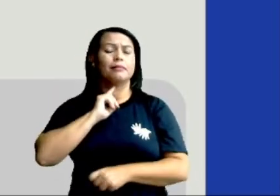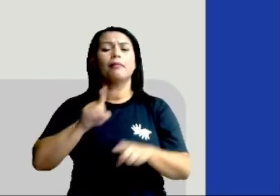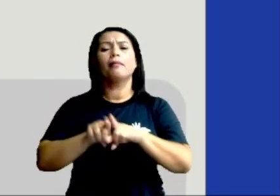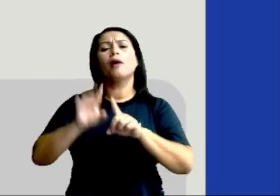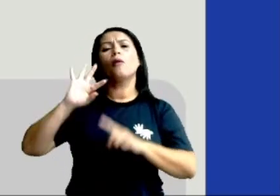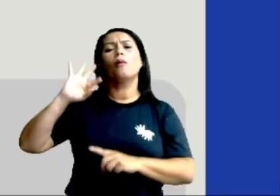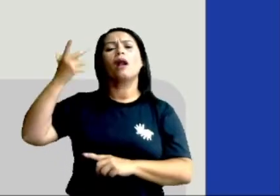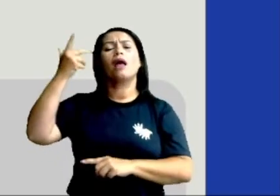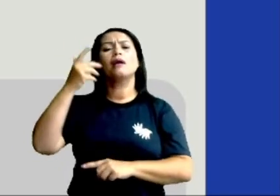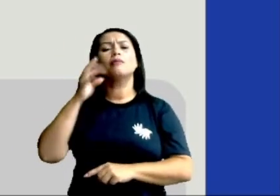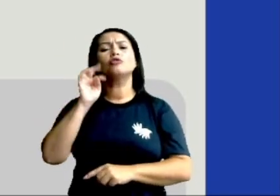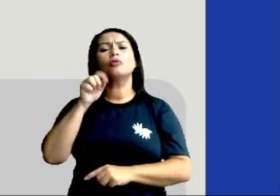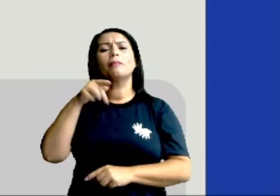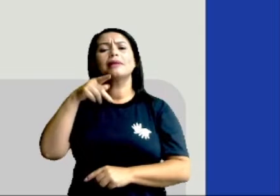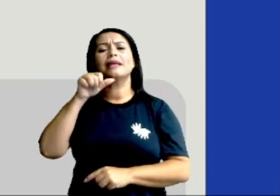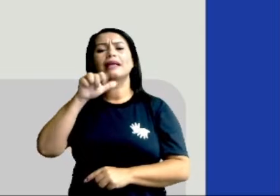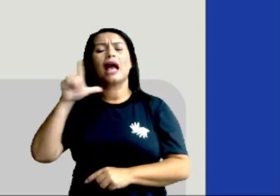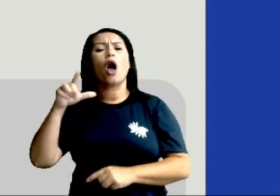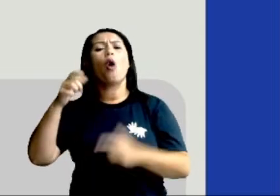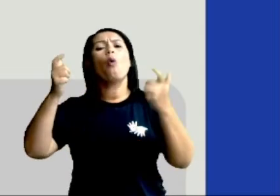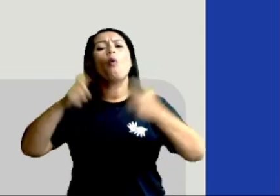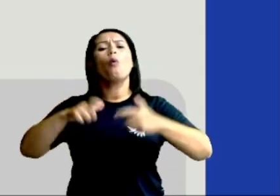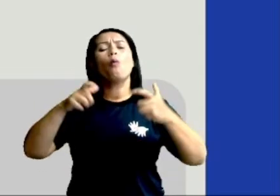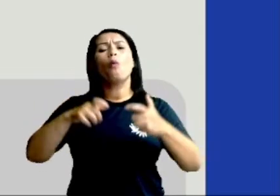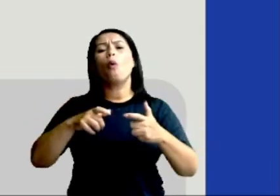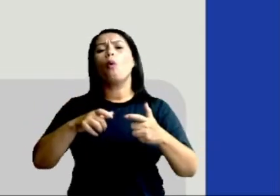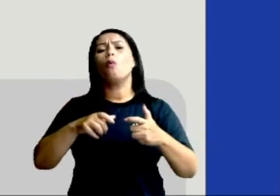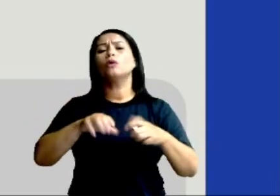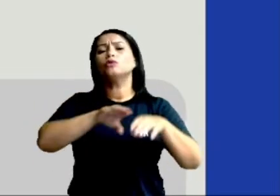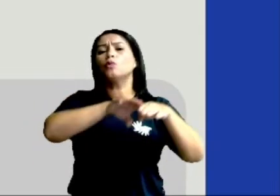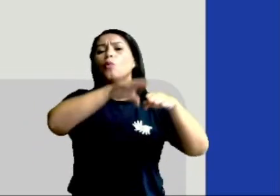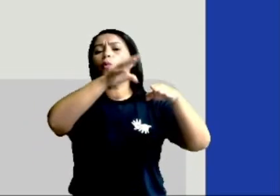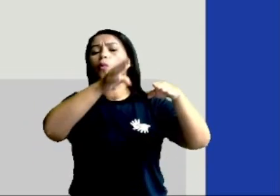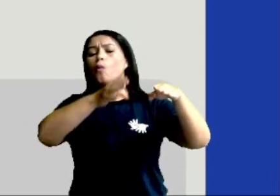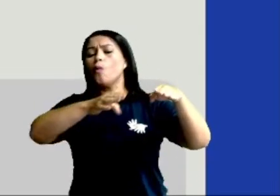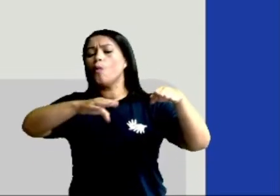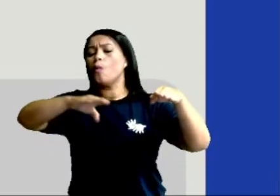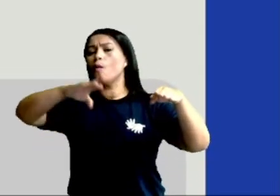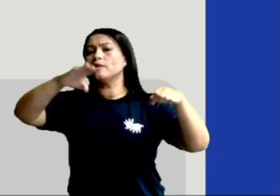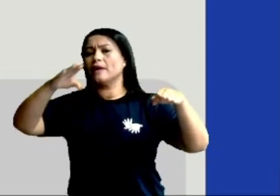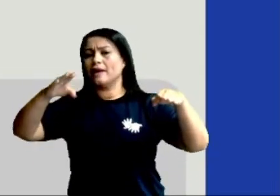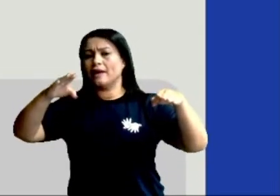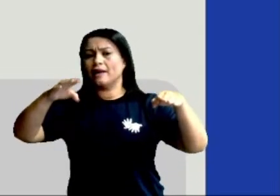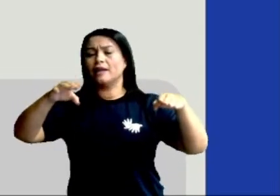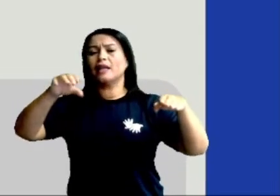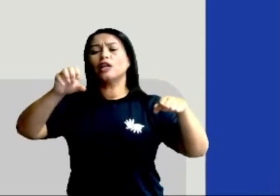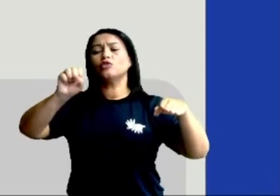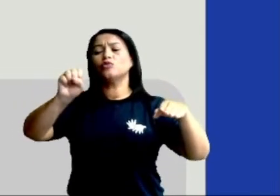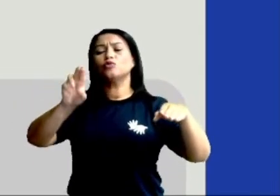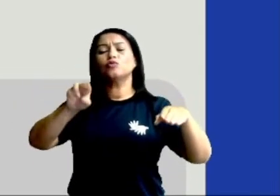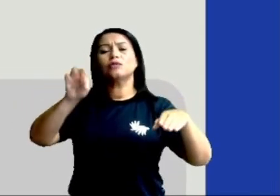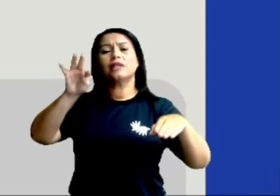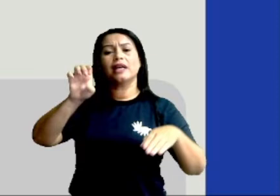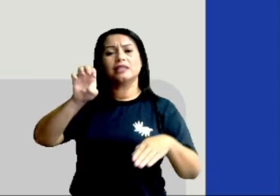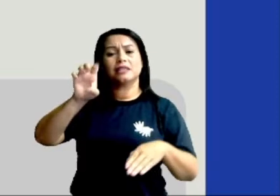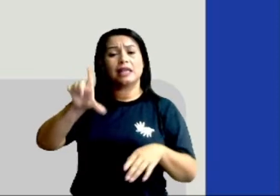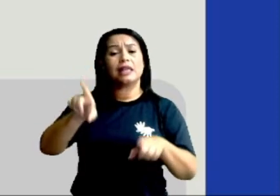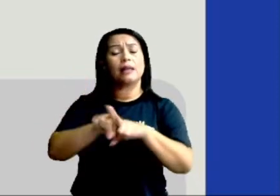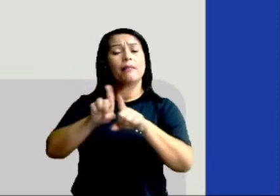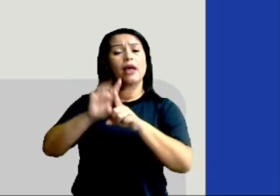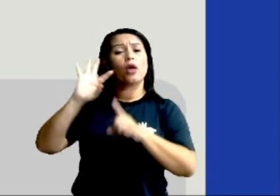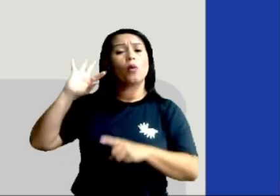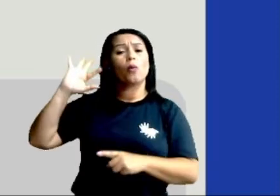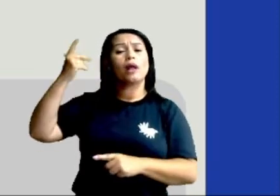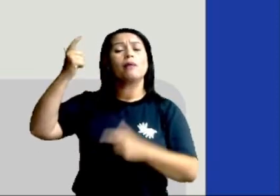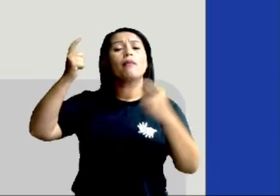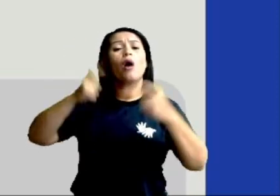clima tropical de altitude ocorre em áreas serranas do Sudeste. O clima litorâneo é encontrado